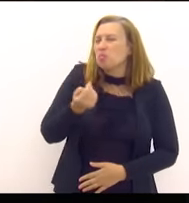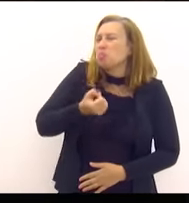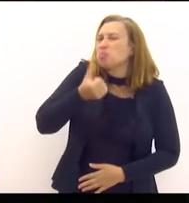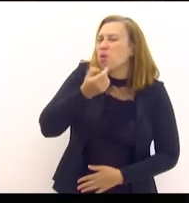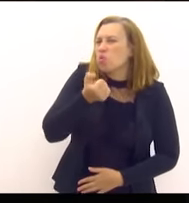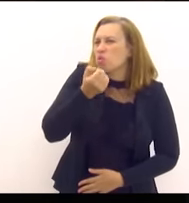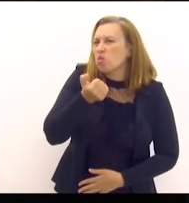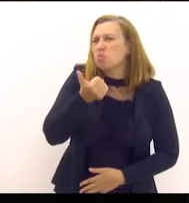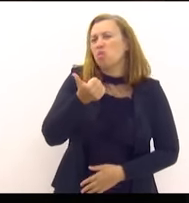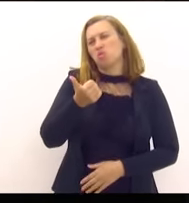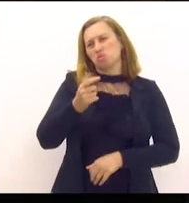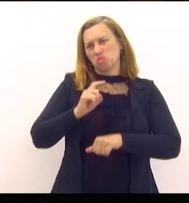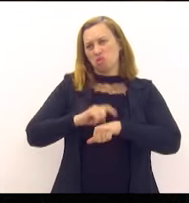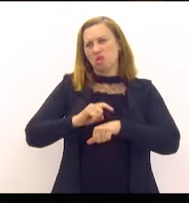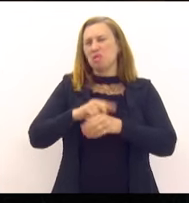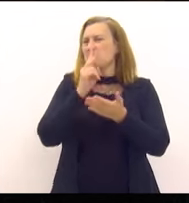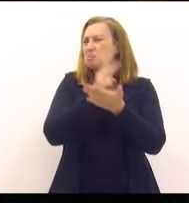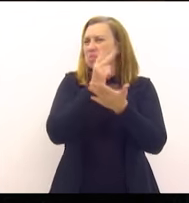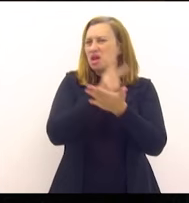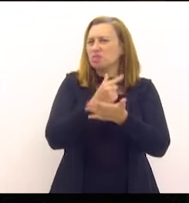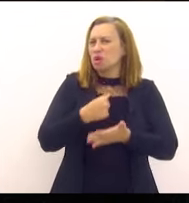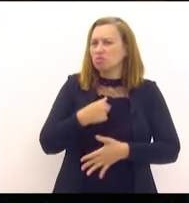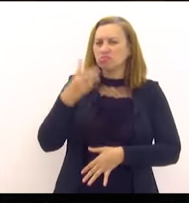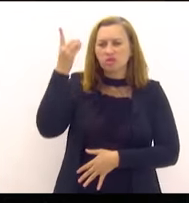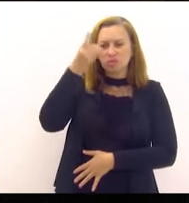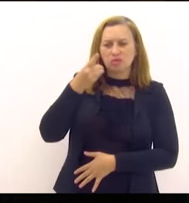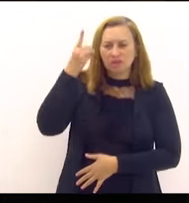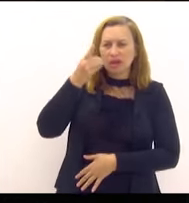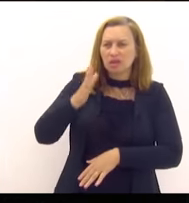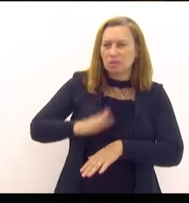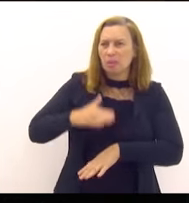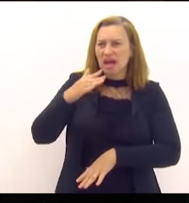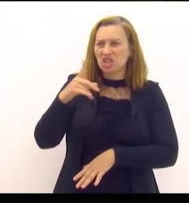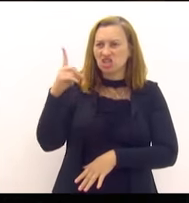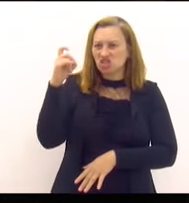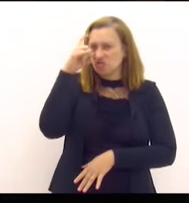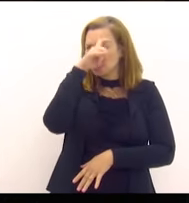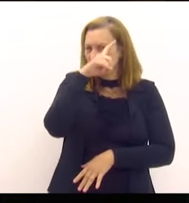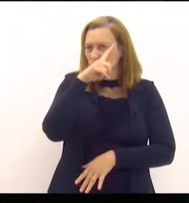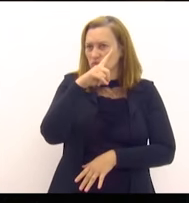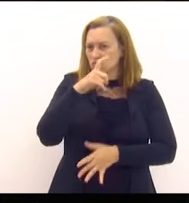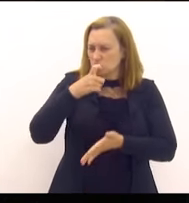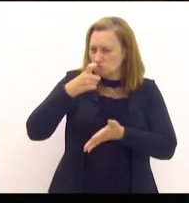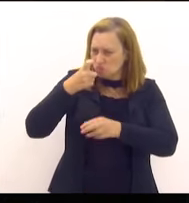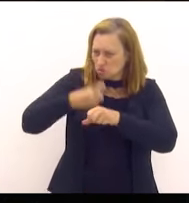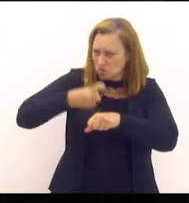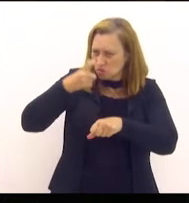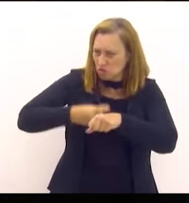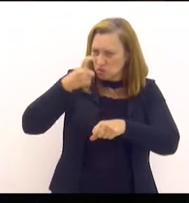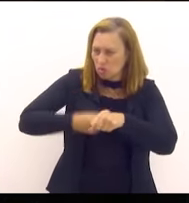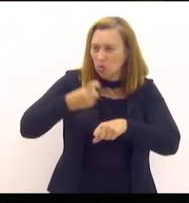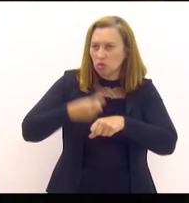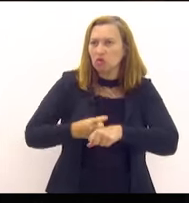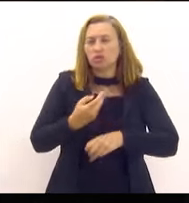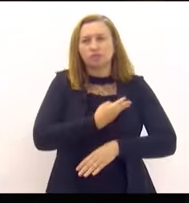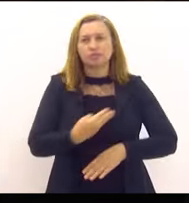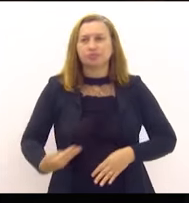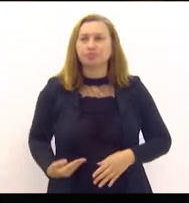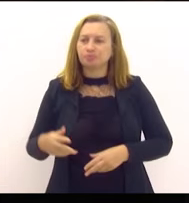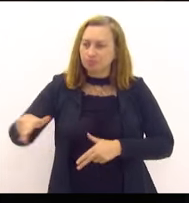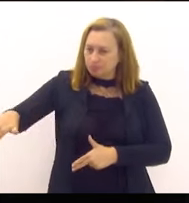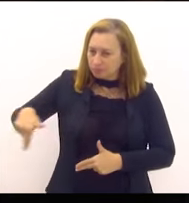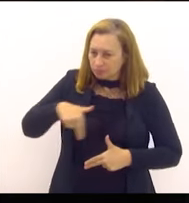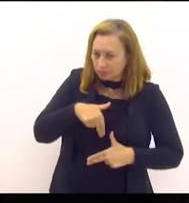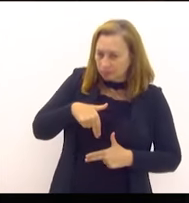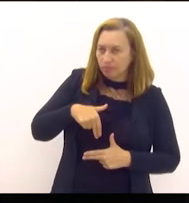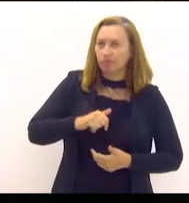raras vezes, mesmo eu sendo um dos deputados mais duros com esse governo, raras vezes eu subo nessa